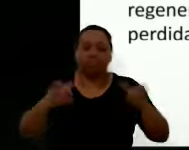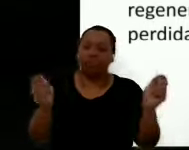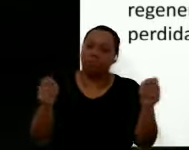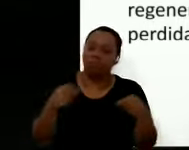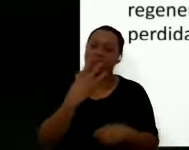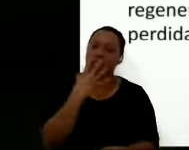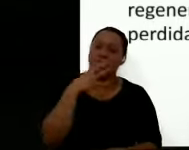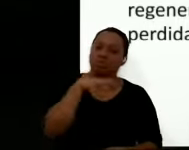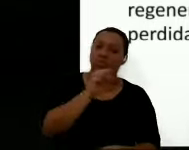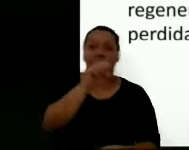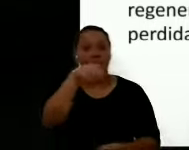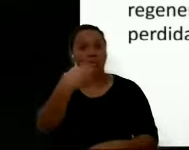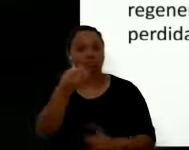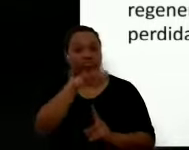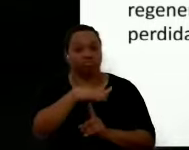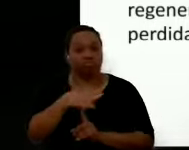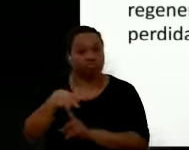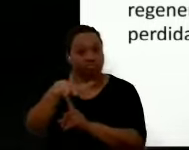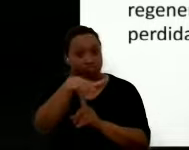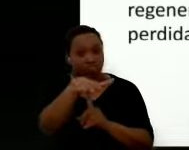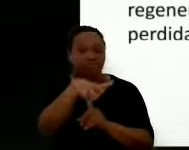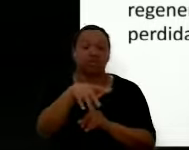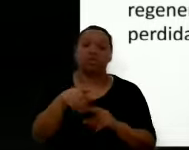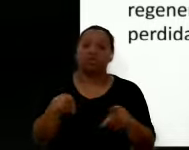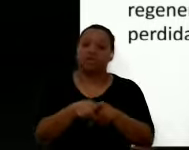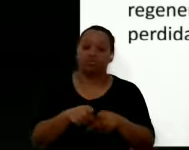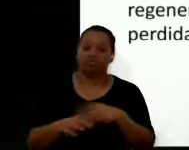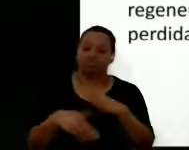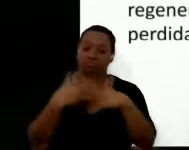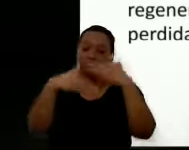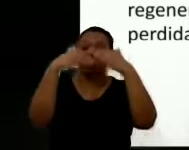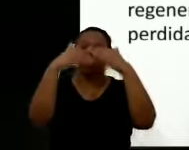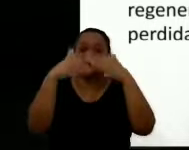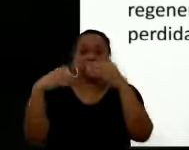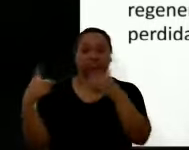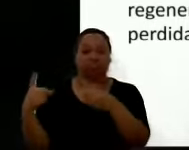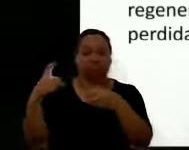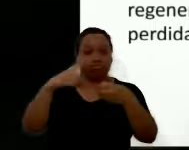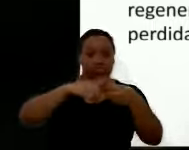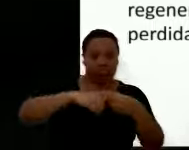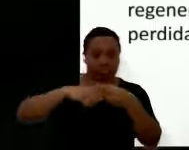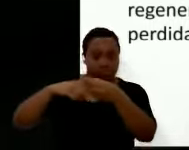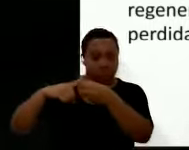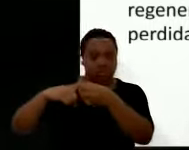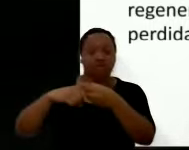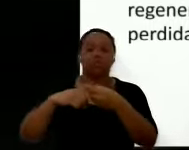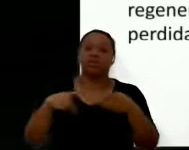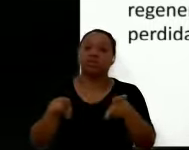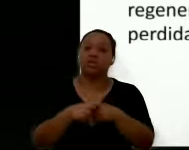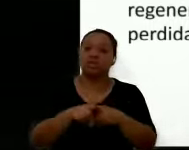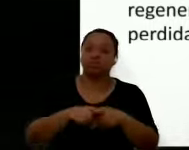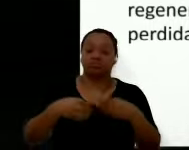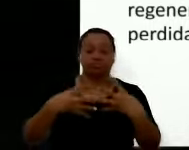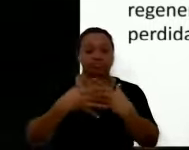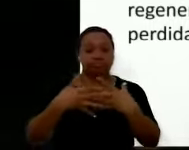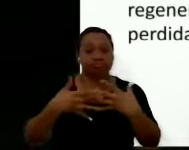Crescimento do organismo, pode ser animal ou vegetal, formação do